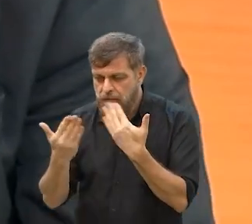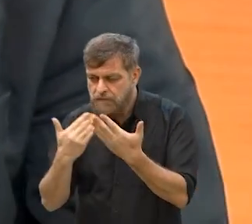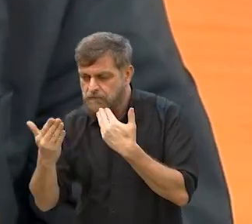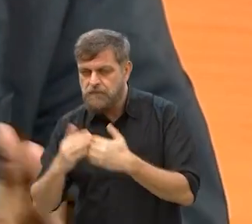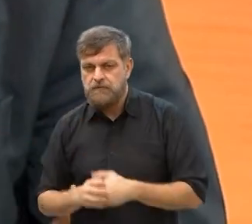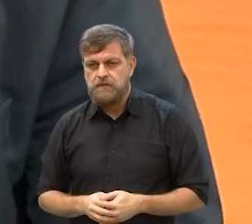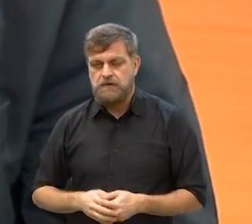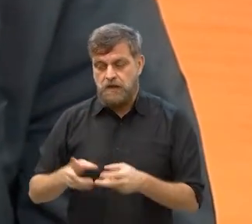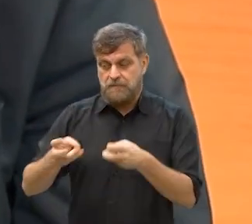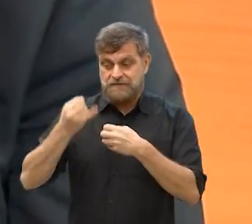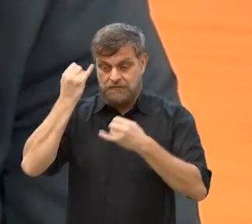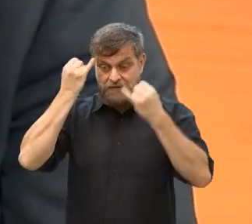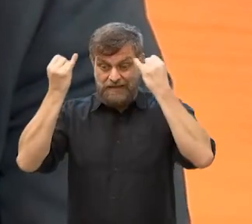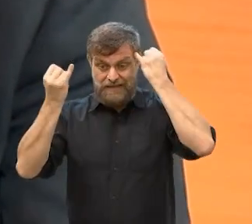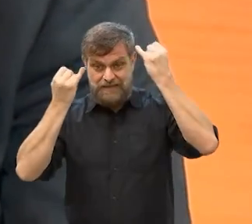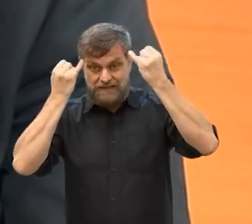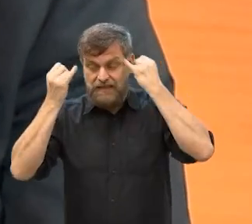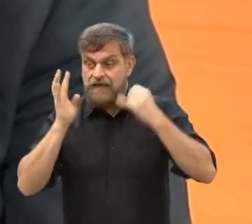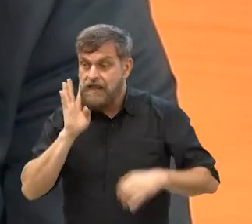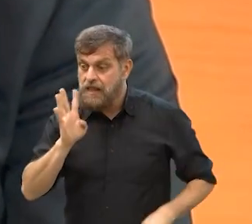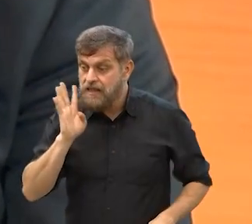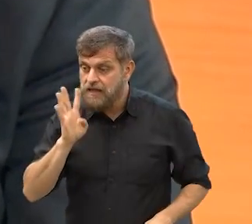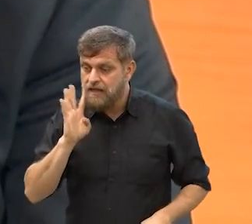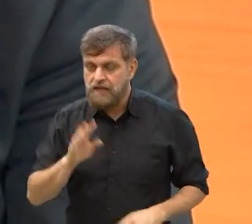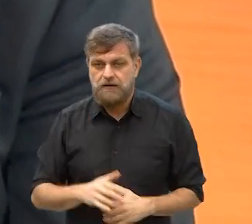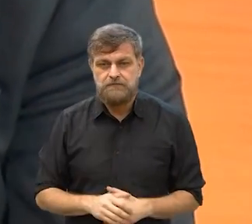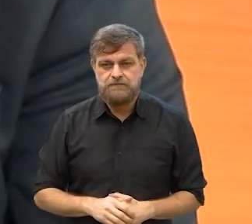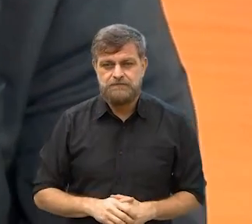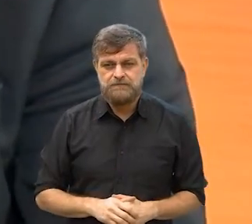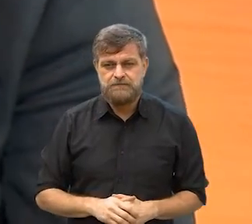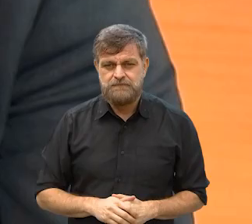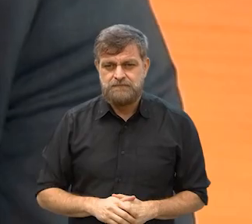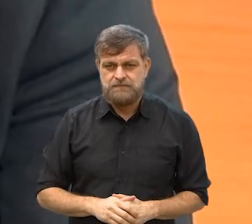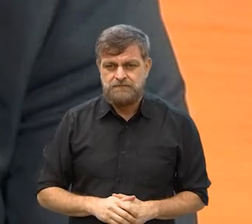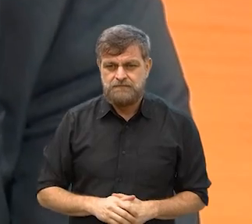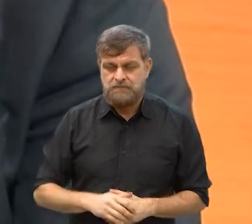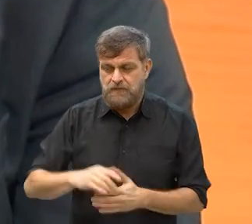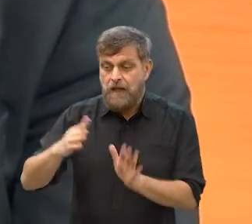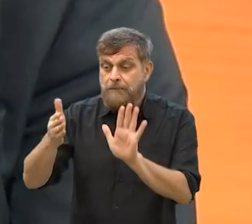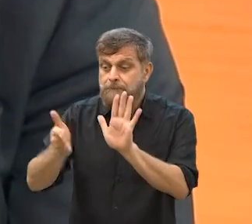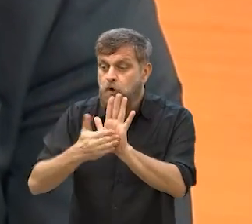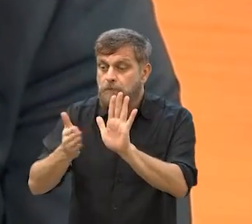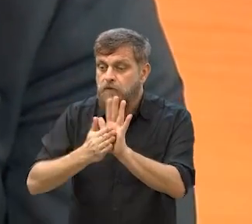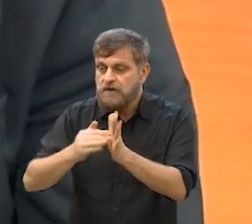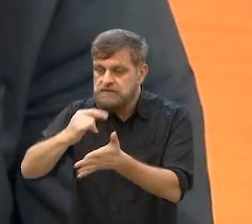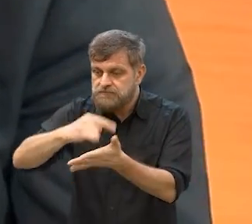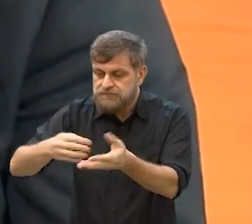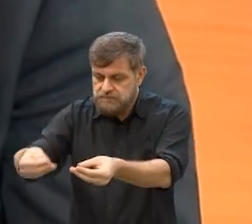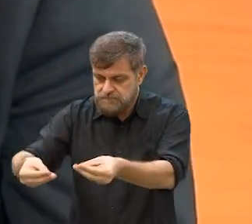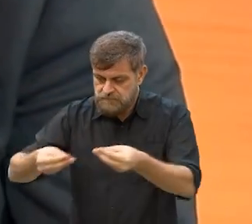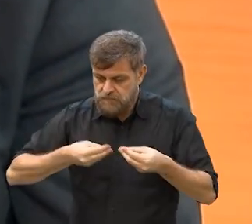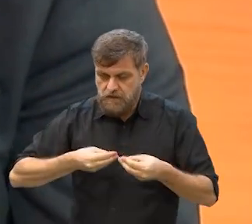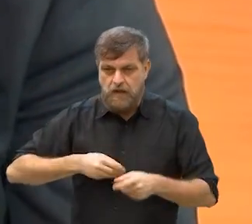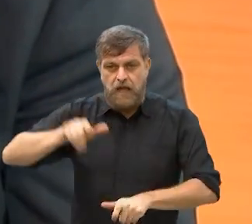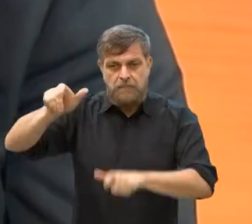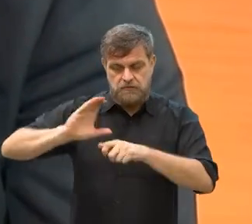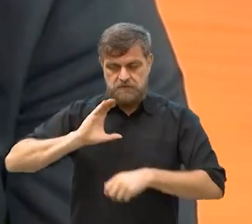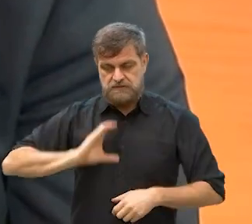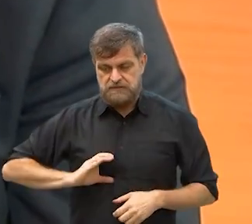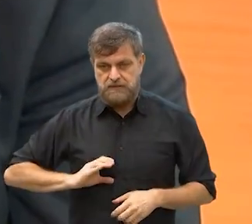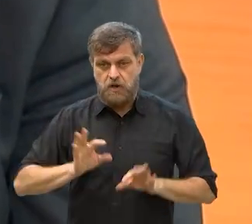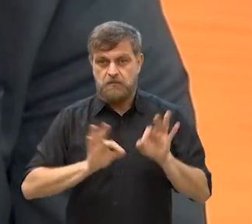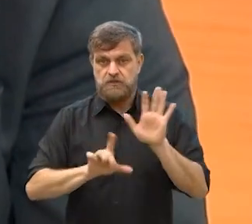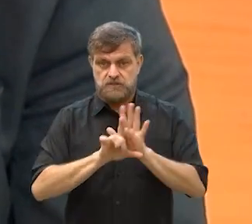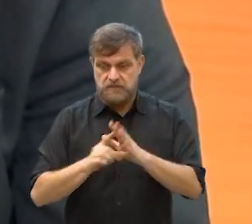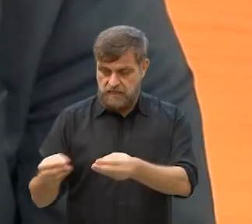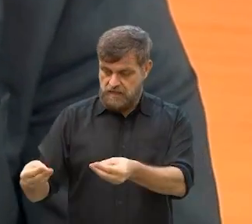vejo que tem algumas ideias que eu acho legais, traga a proposta para a gente. O cidadão até pode apresentar um